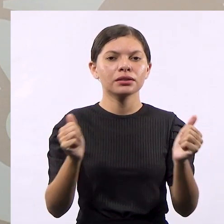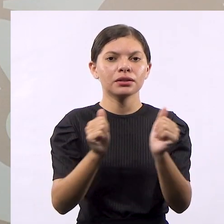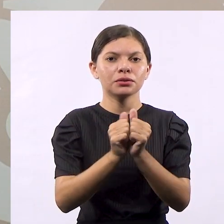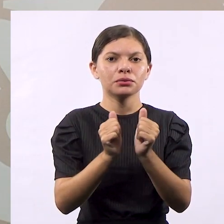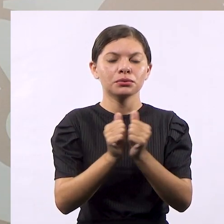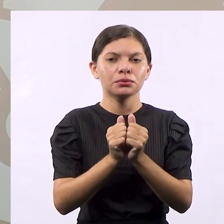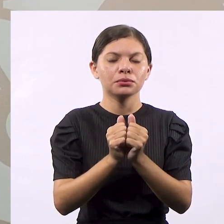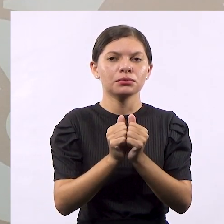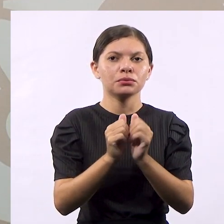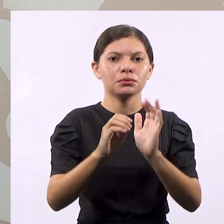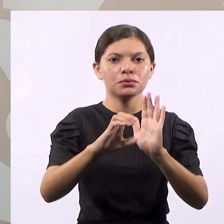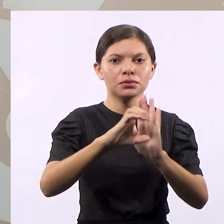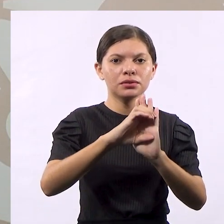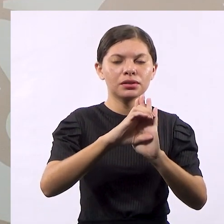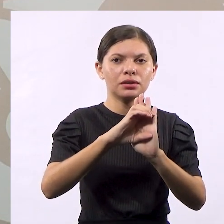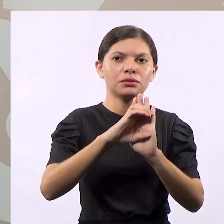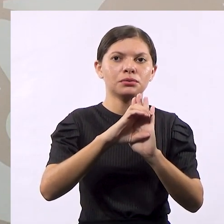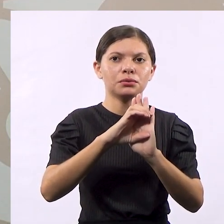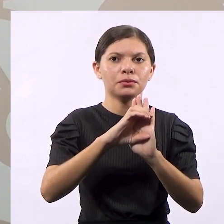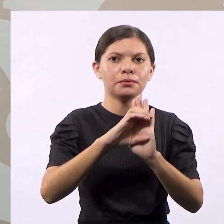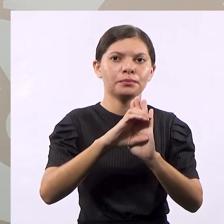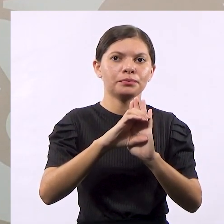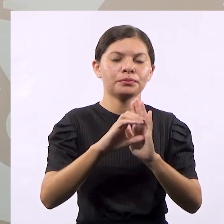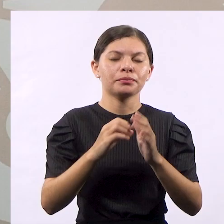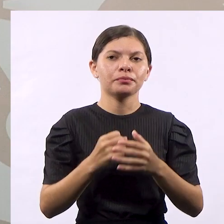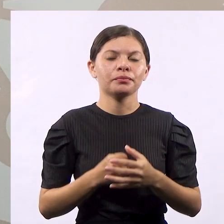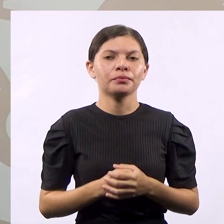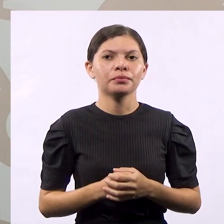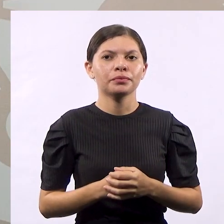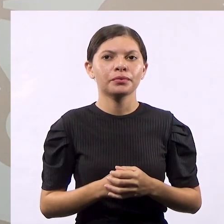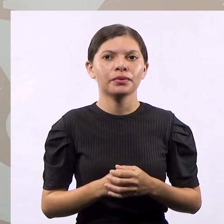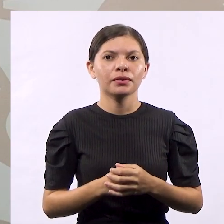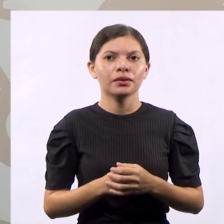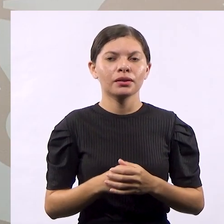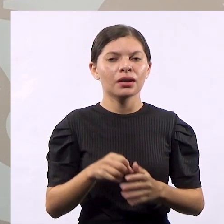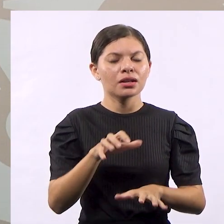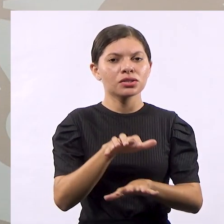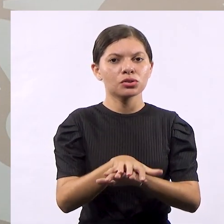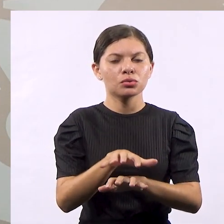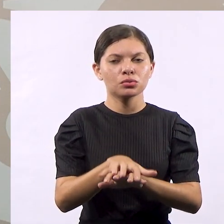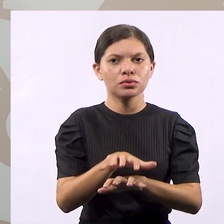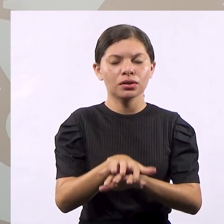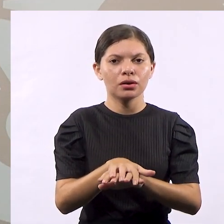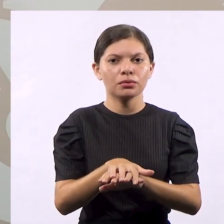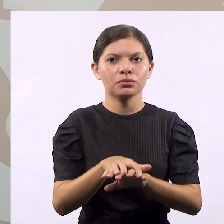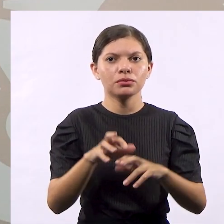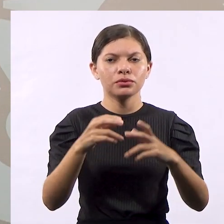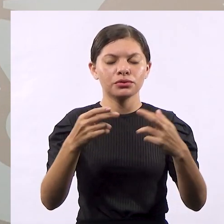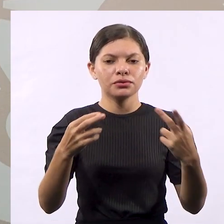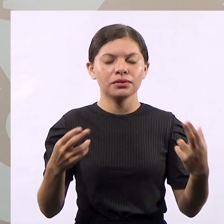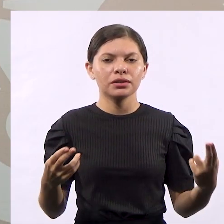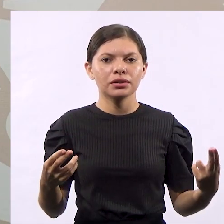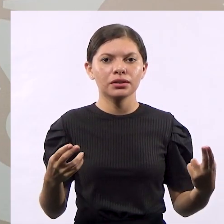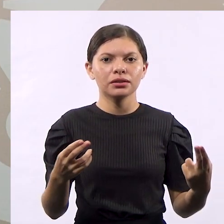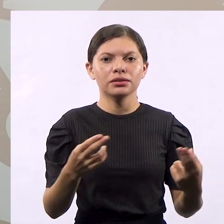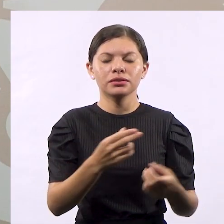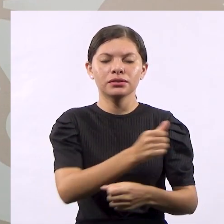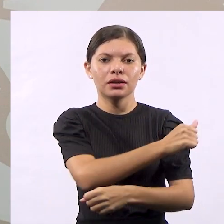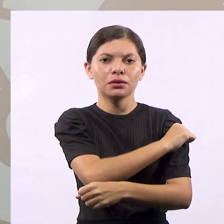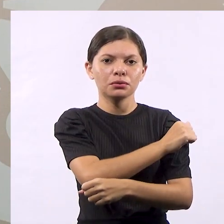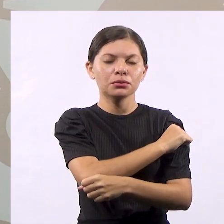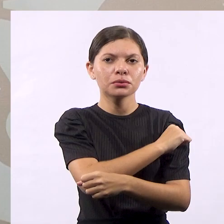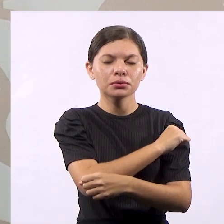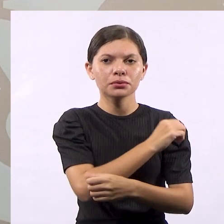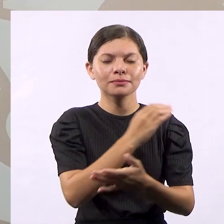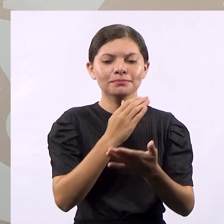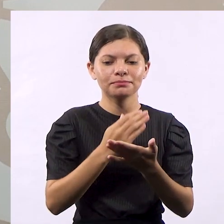relacionado com o conceito de inclusão, né, inclusão dos diferentes alunos, com as suas diferenças, e a partir